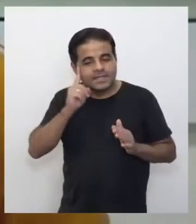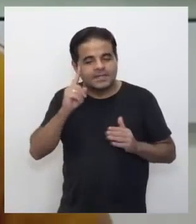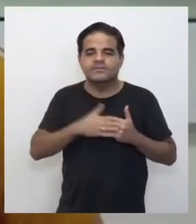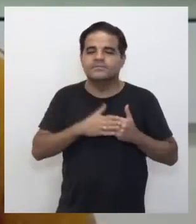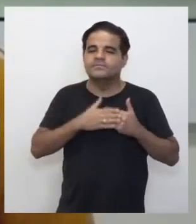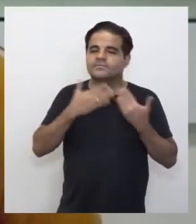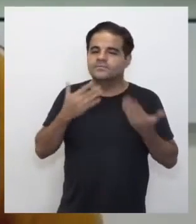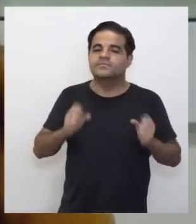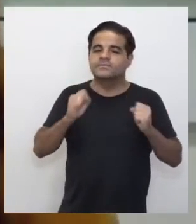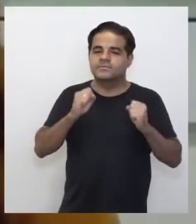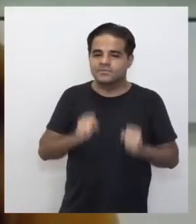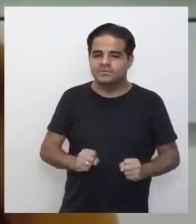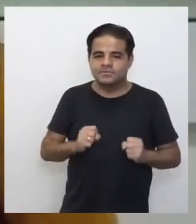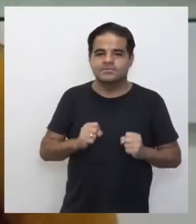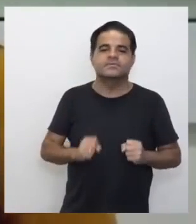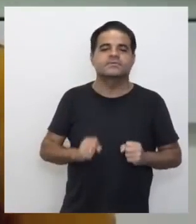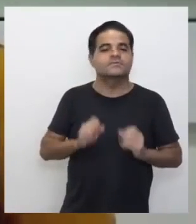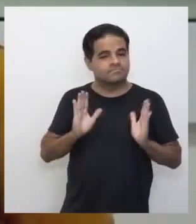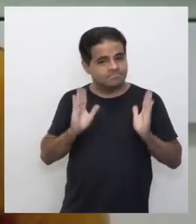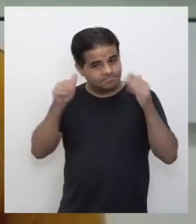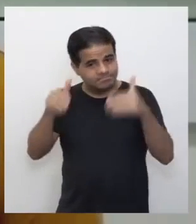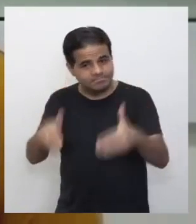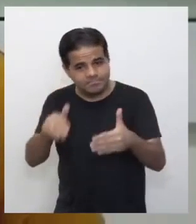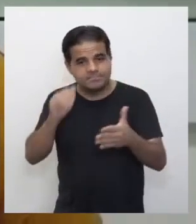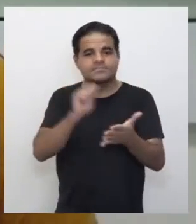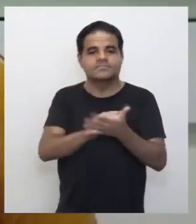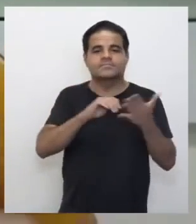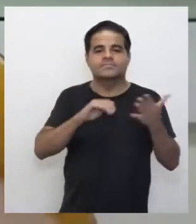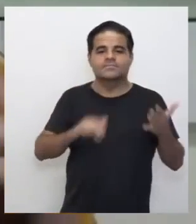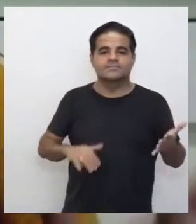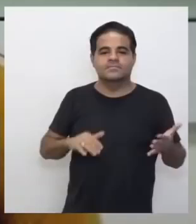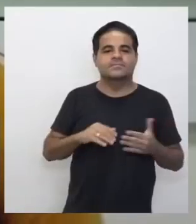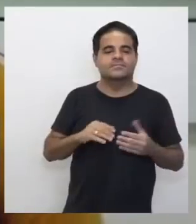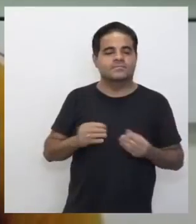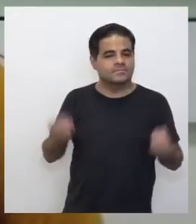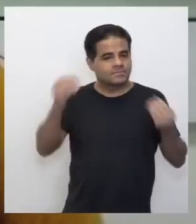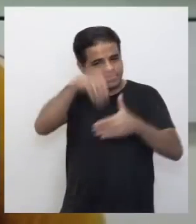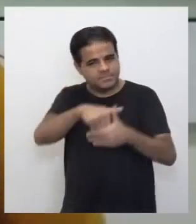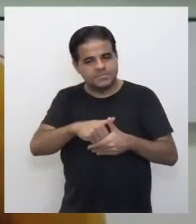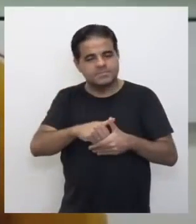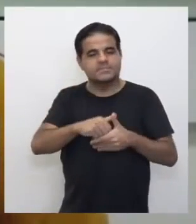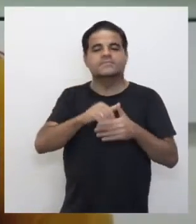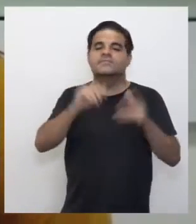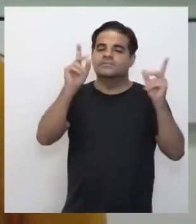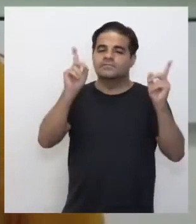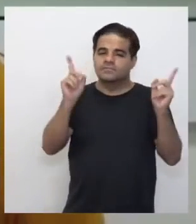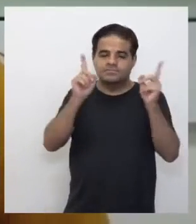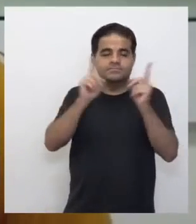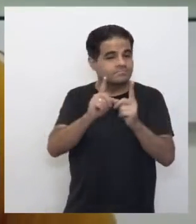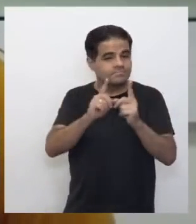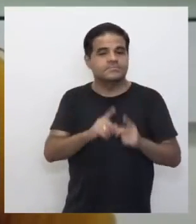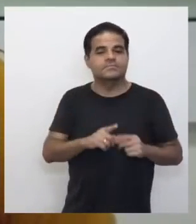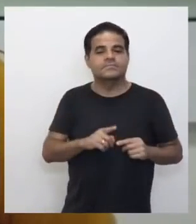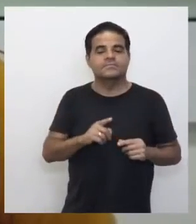né? Para que eu possa me dedicar a atividades que, bom, daí dentro da terminologia heleriana